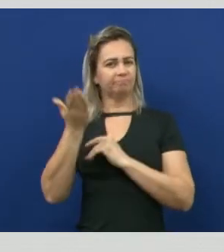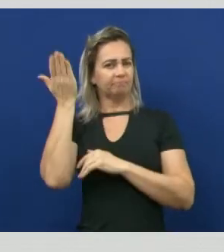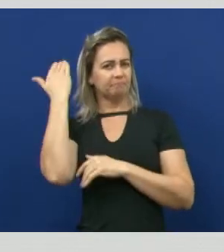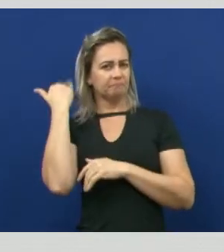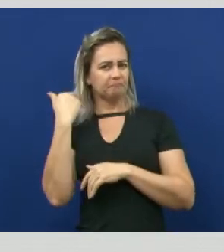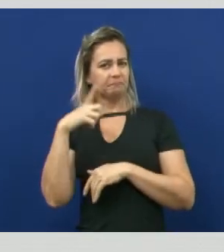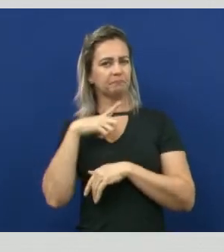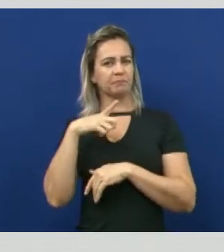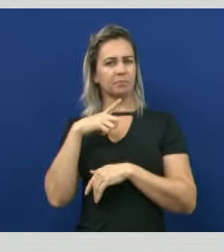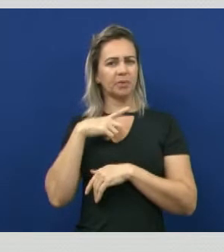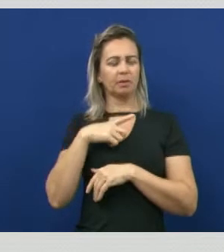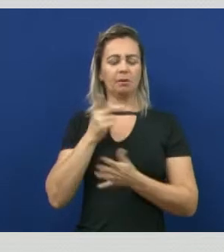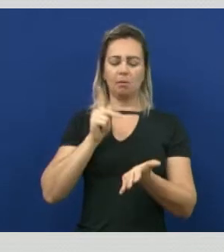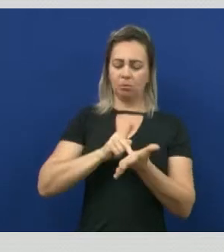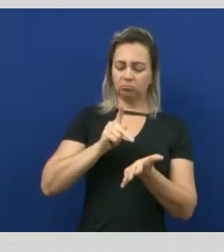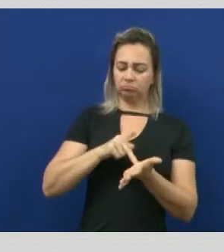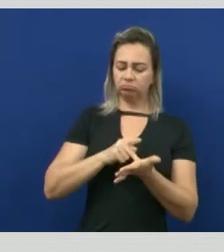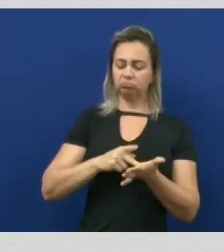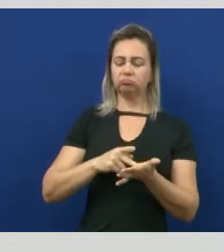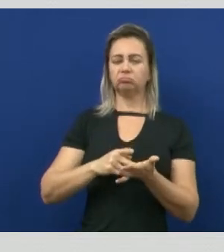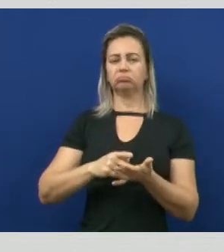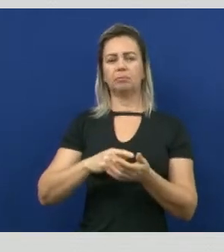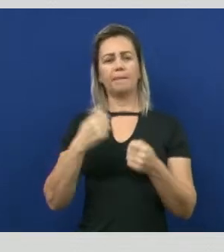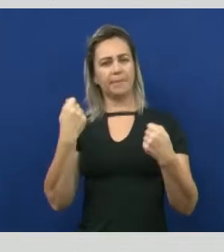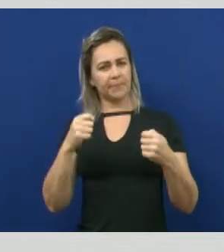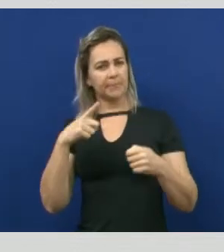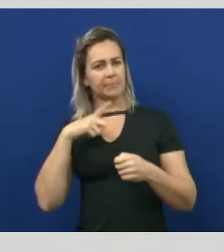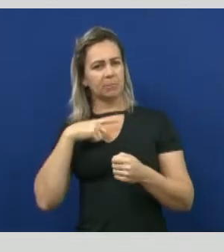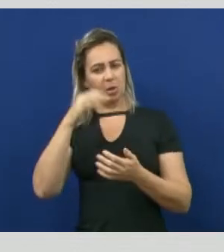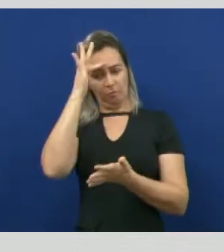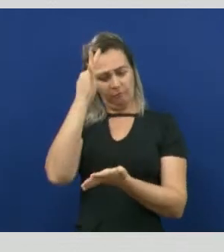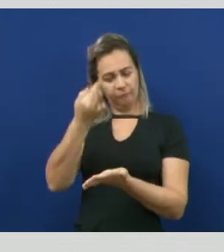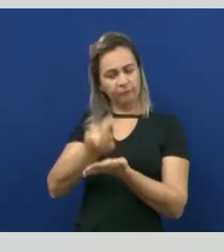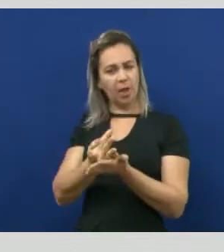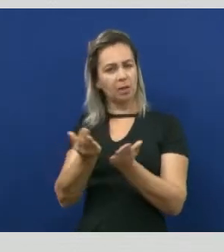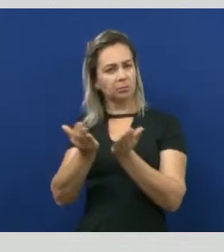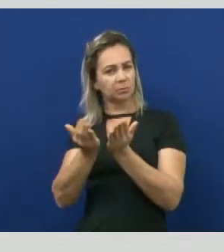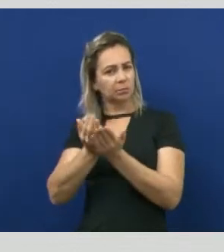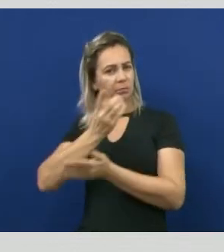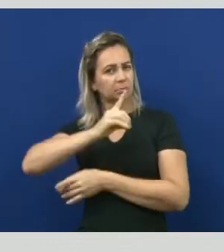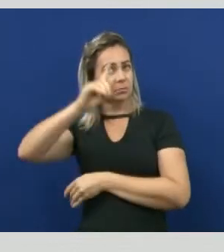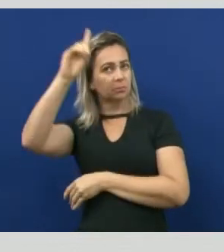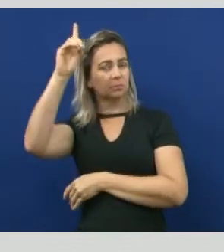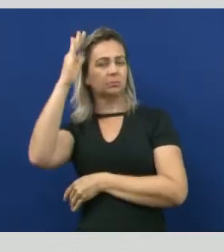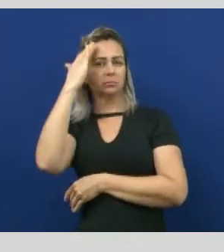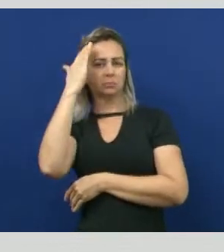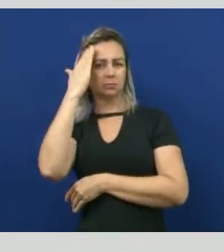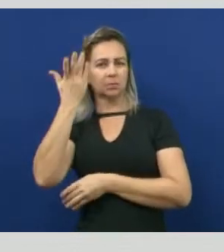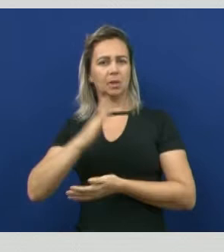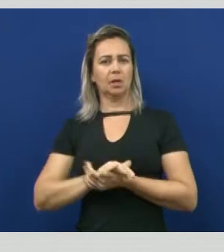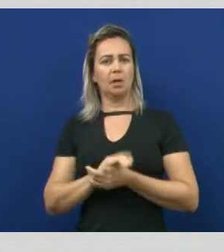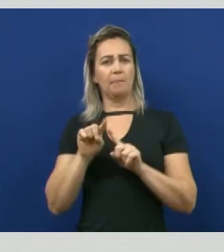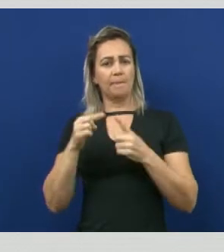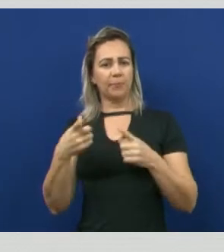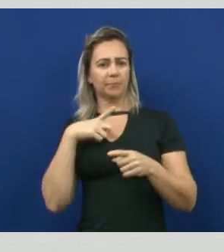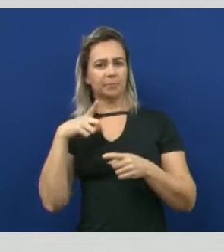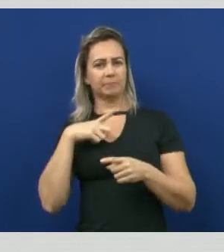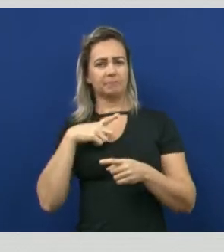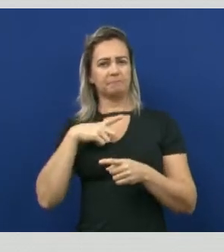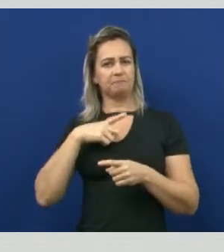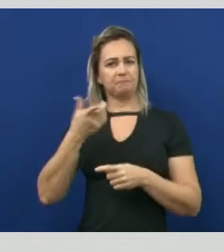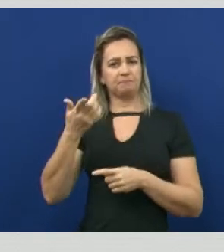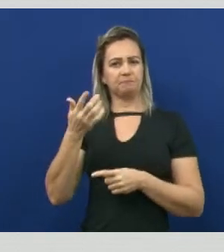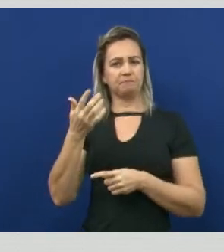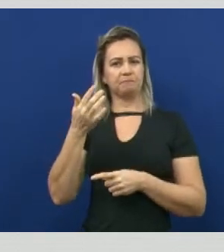verdade se dá pela fé, pelas escrituras sagradas. Então, olha só, Observem que os filósofos eles deram